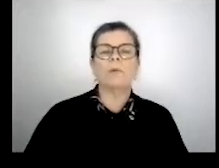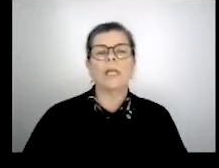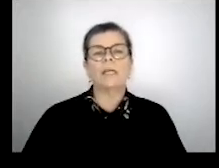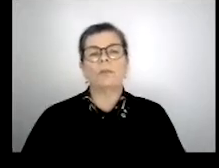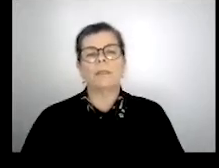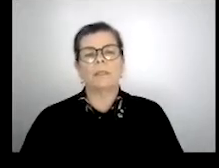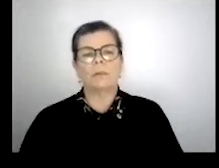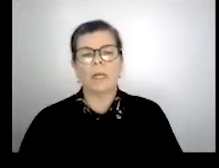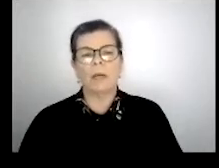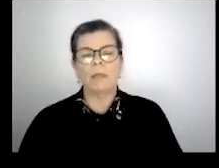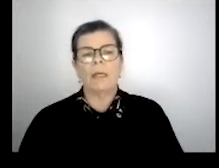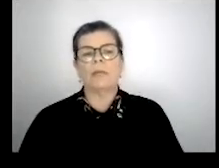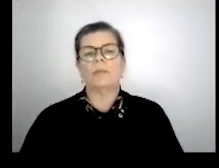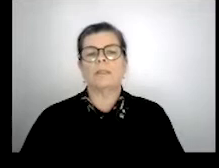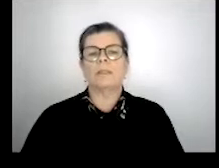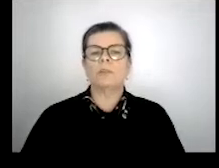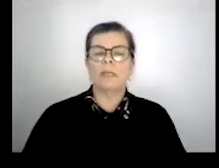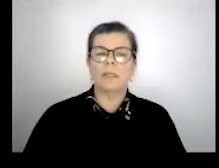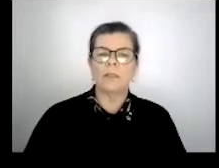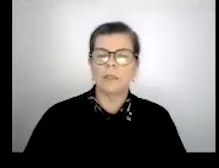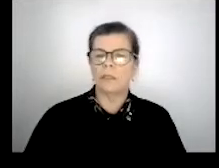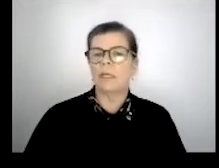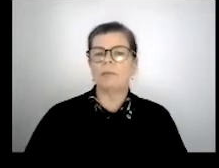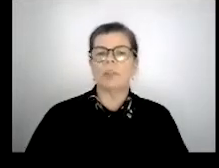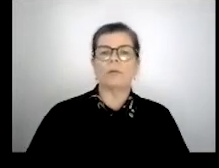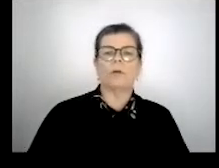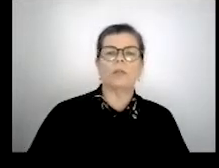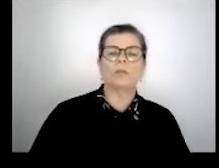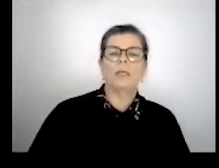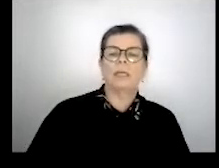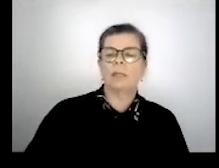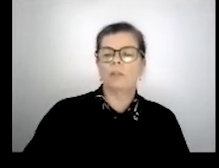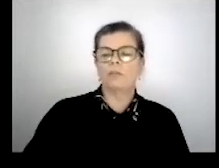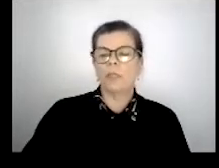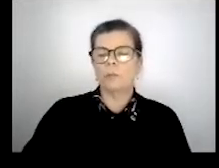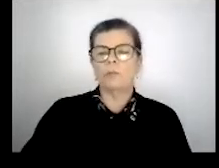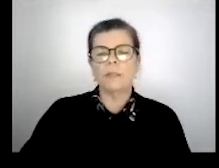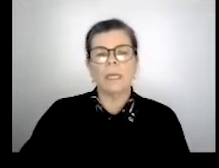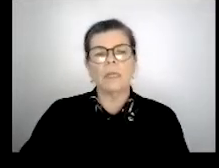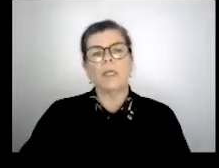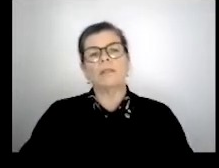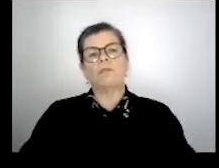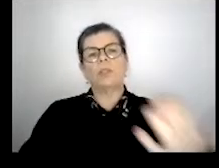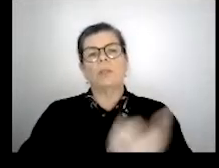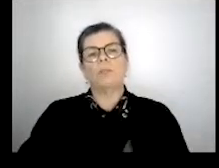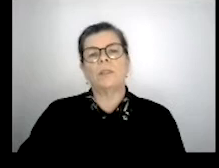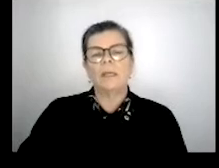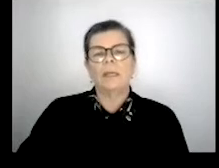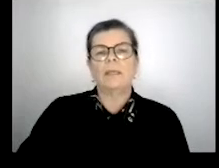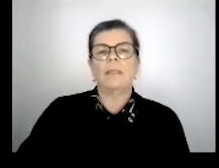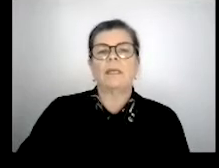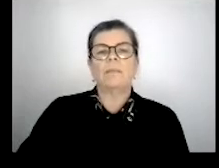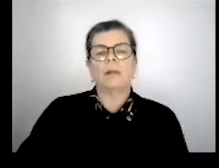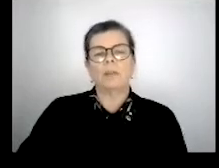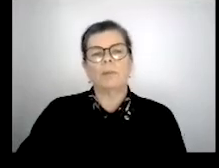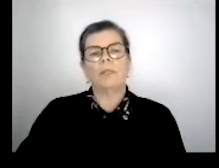toda a abordagem do AVC do trauma, a solicitação de avaliações, exames de diagnóstico e até o desfecho do paciente. E essa ficha depois